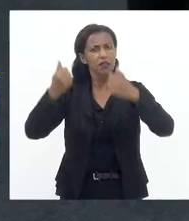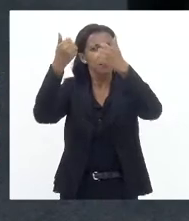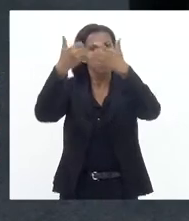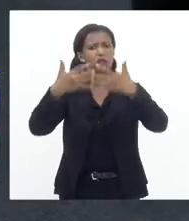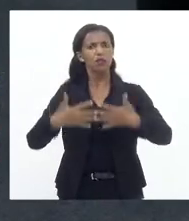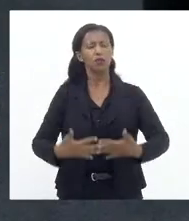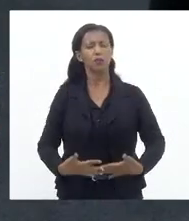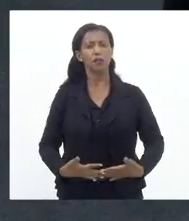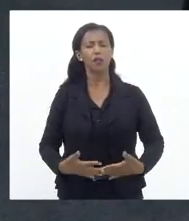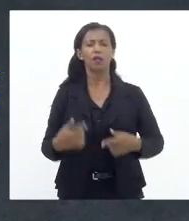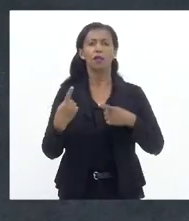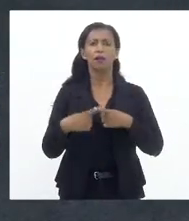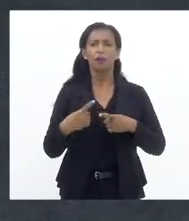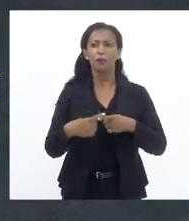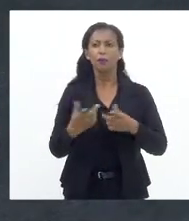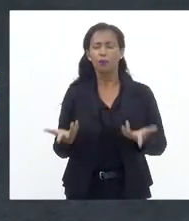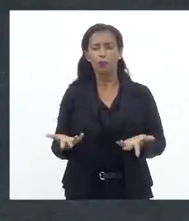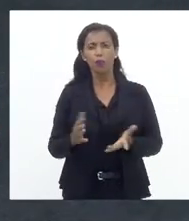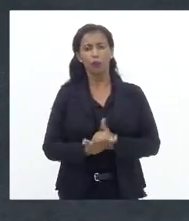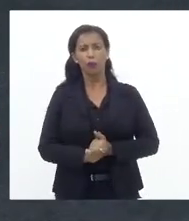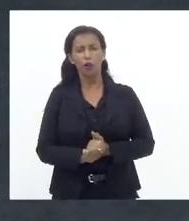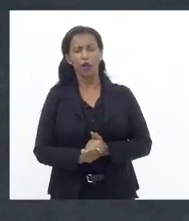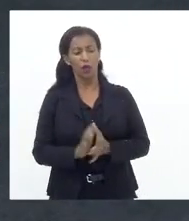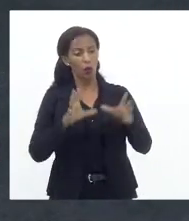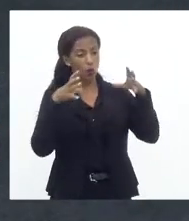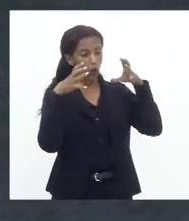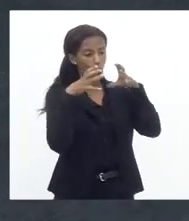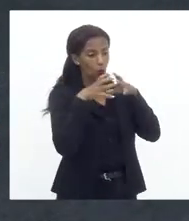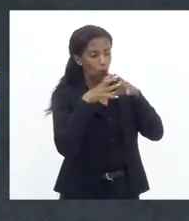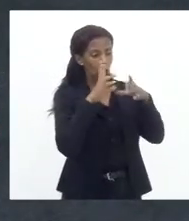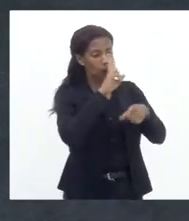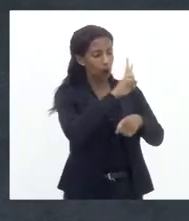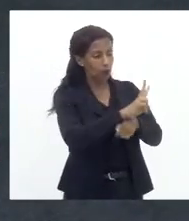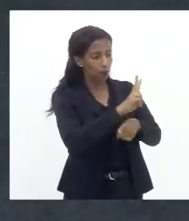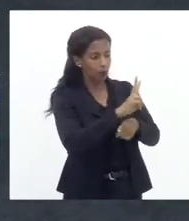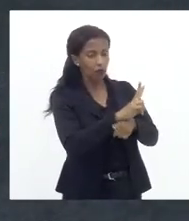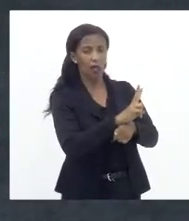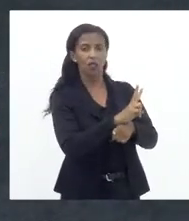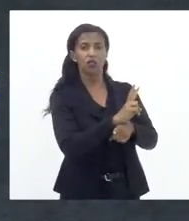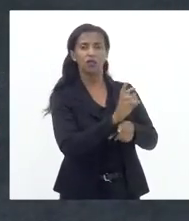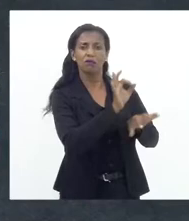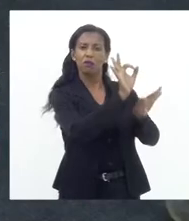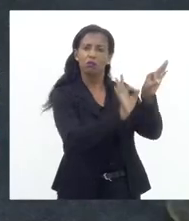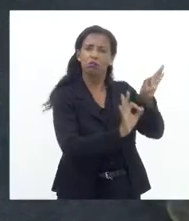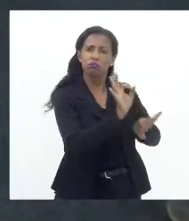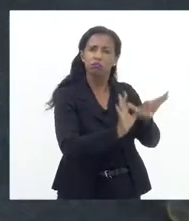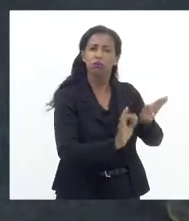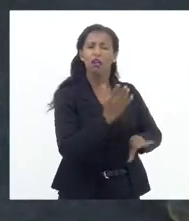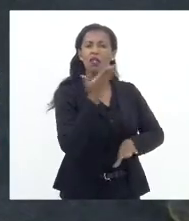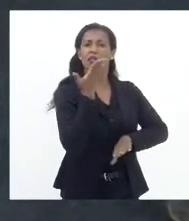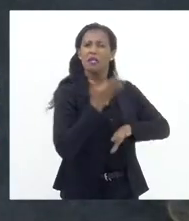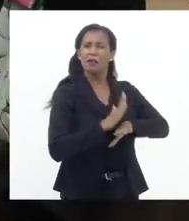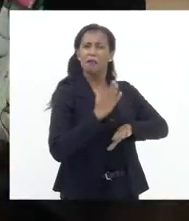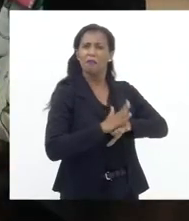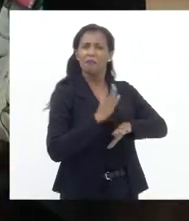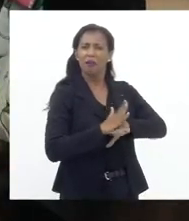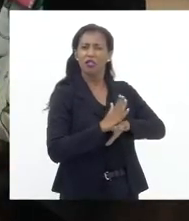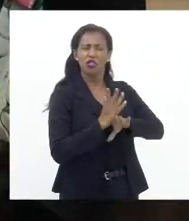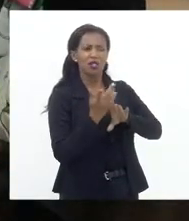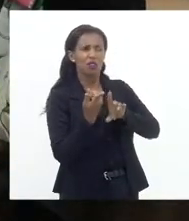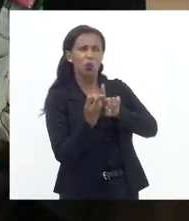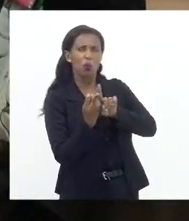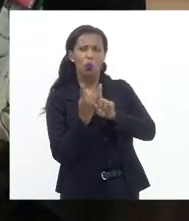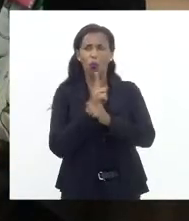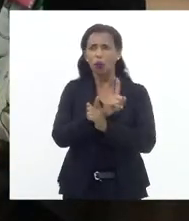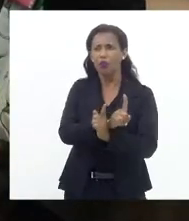explique por que que a militância que defende uma história cria uma narrativa prática exatamente o